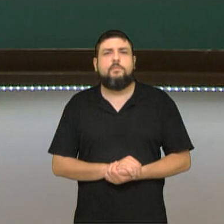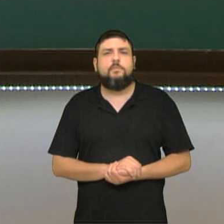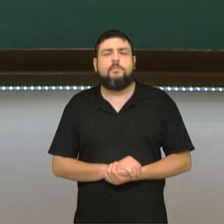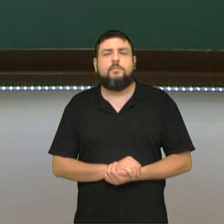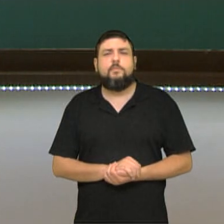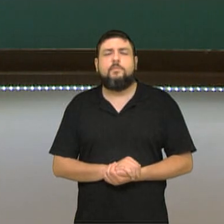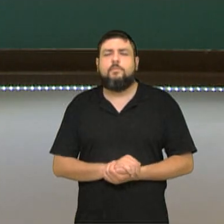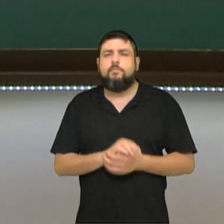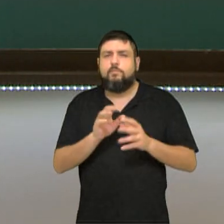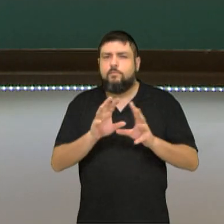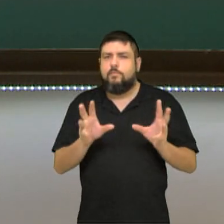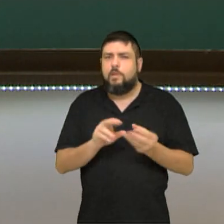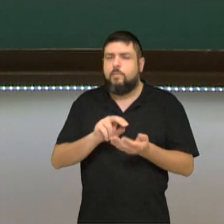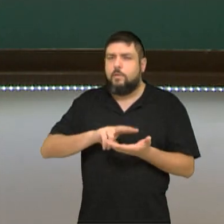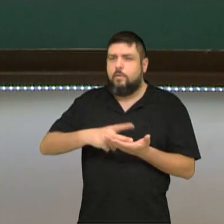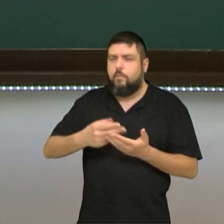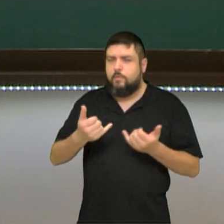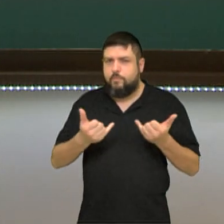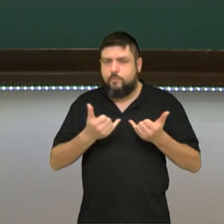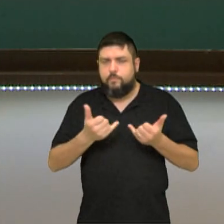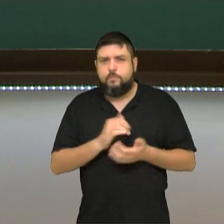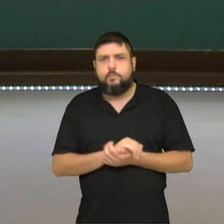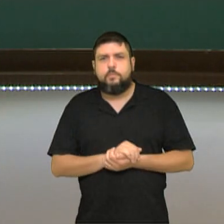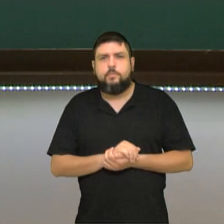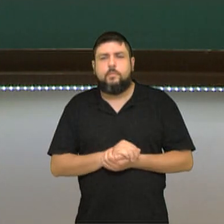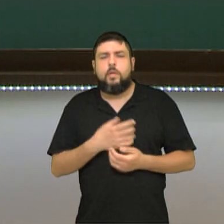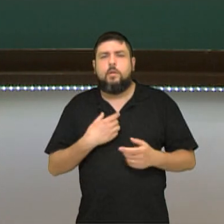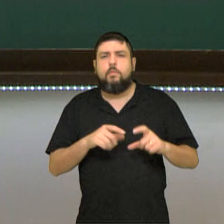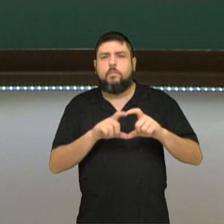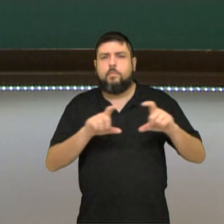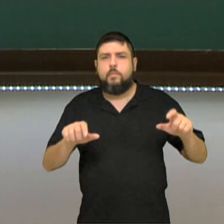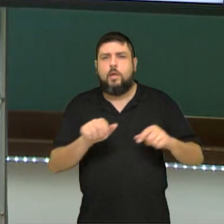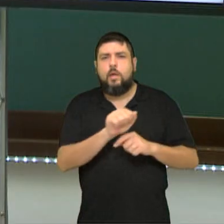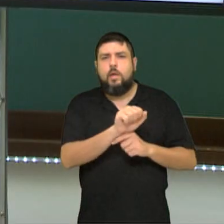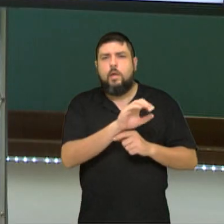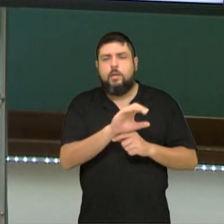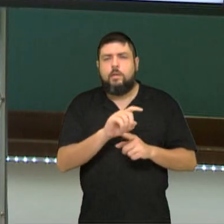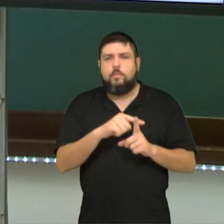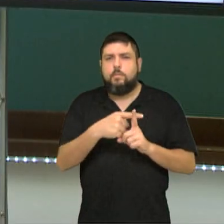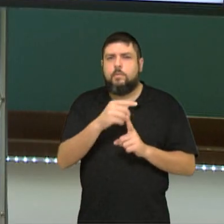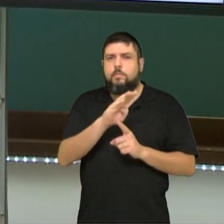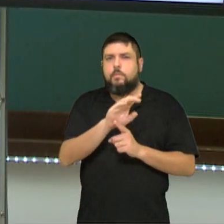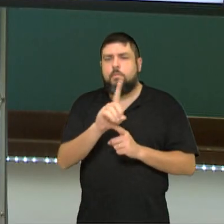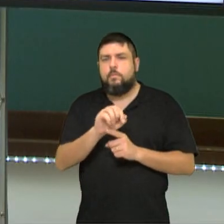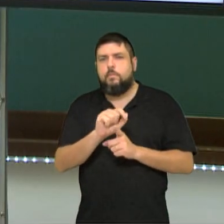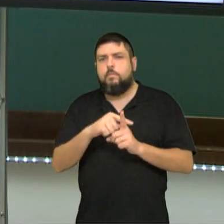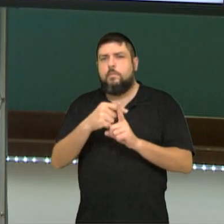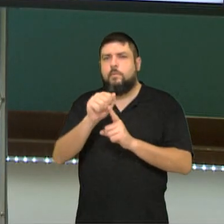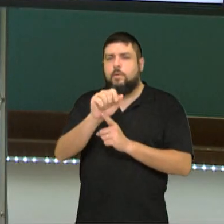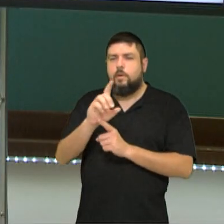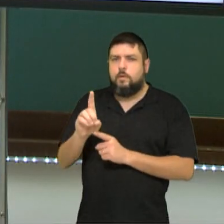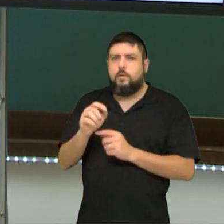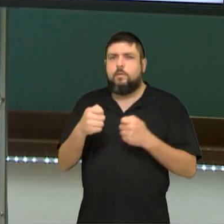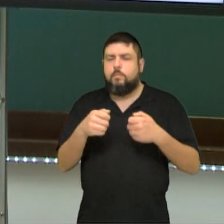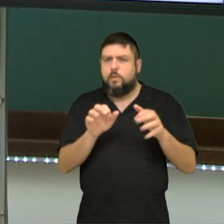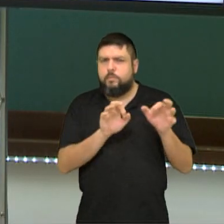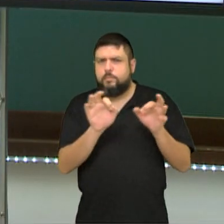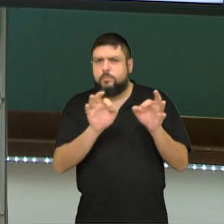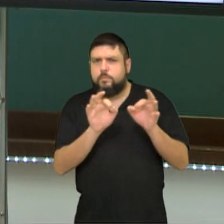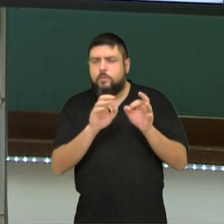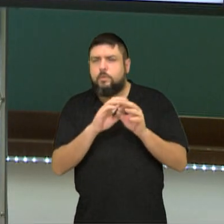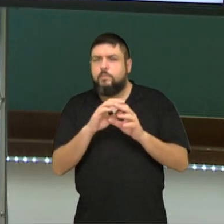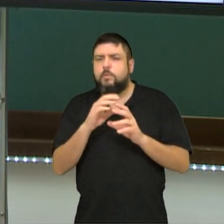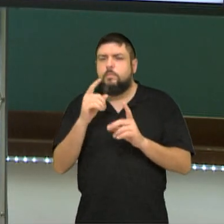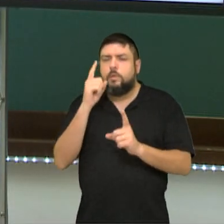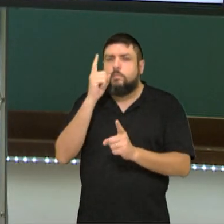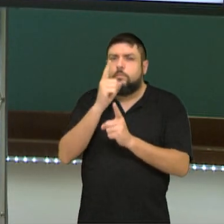Traduzindo tudo que foi colocado aqui, as informações. A expressão AC mais BD mais BC mais AD, precisamos arrumar isso aí para encontrar o fator